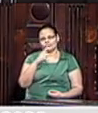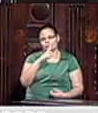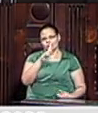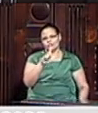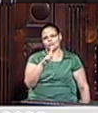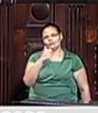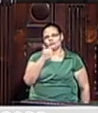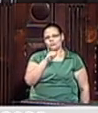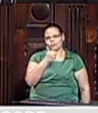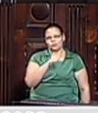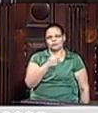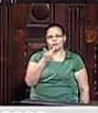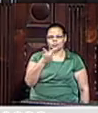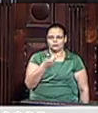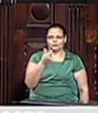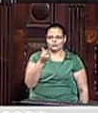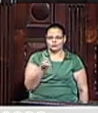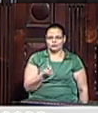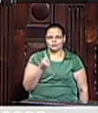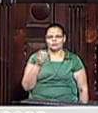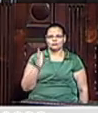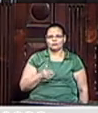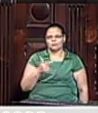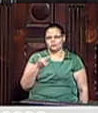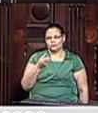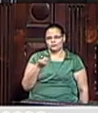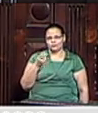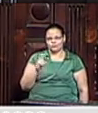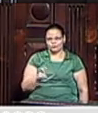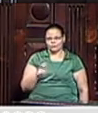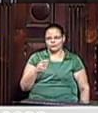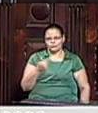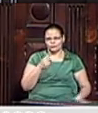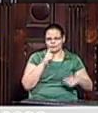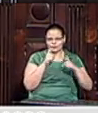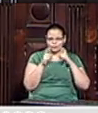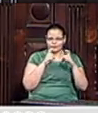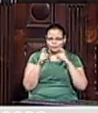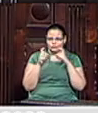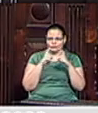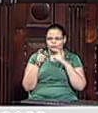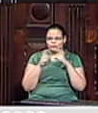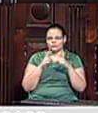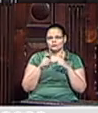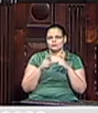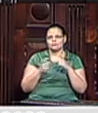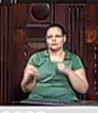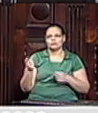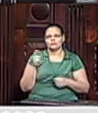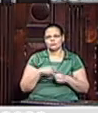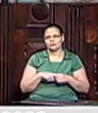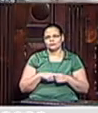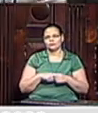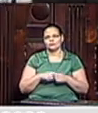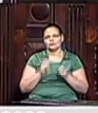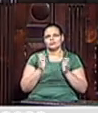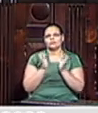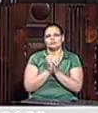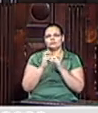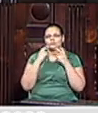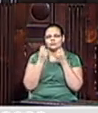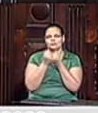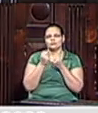PL 1126 de 2015, a gente encerrou a discussão e recebeu 8 emendas, retorna às comissões